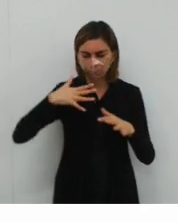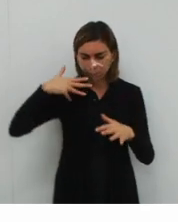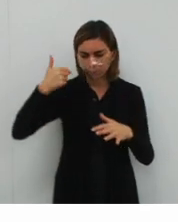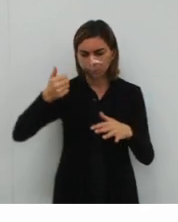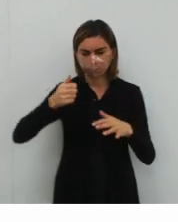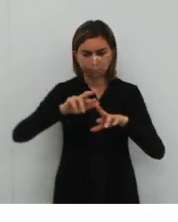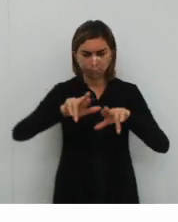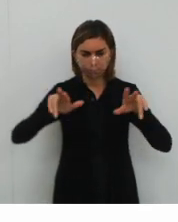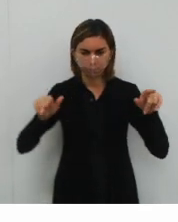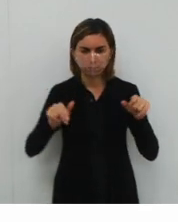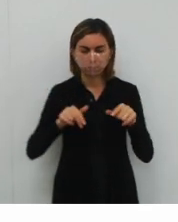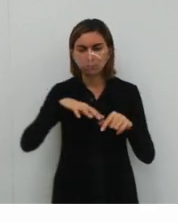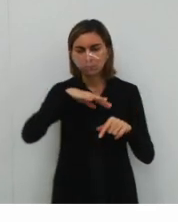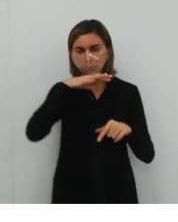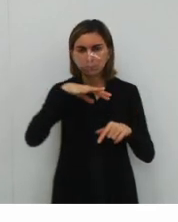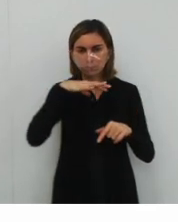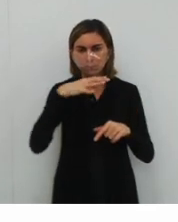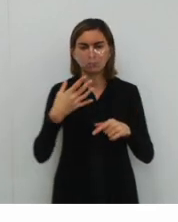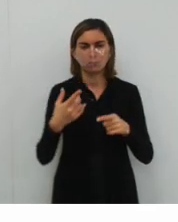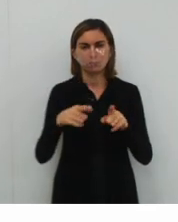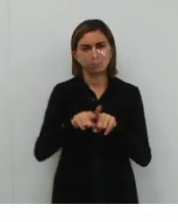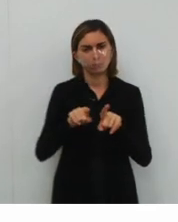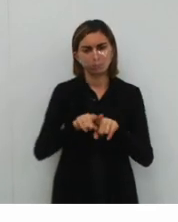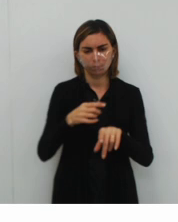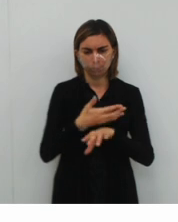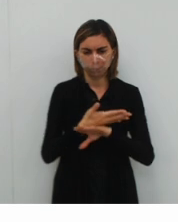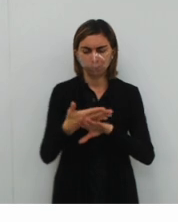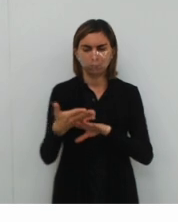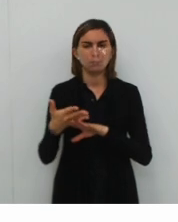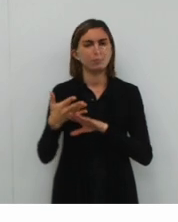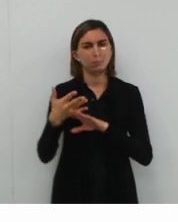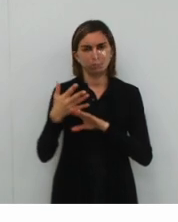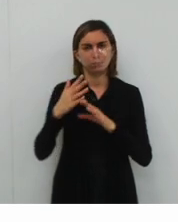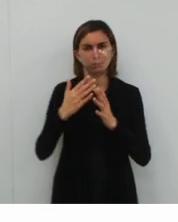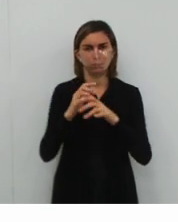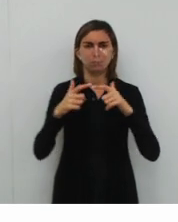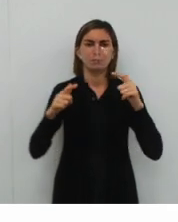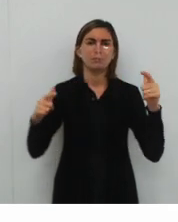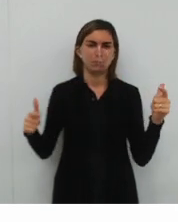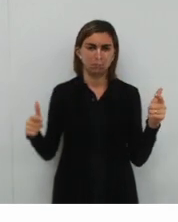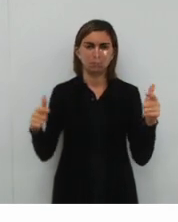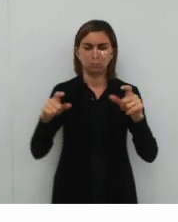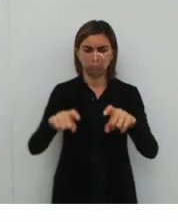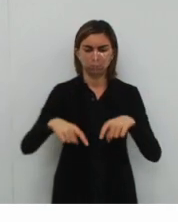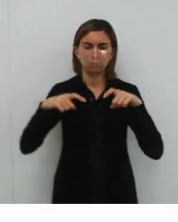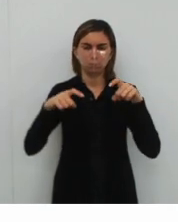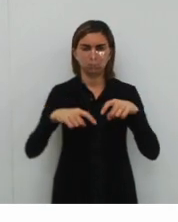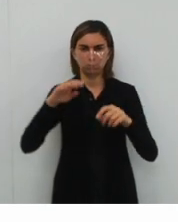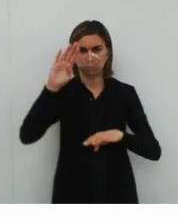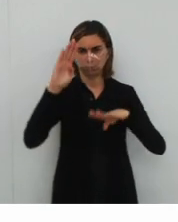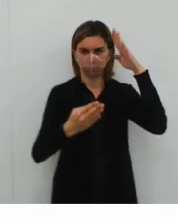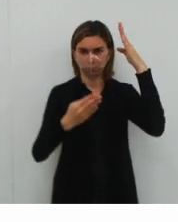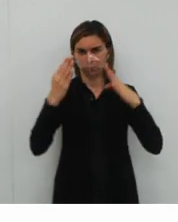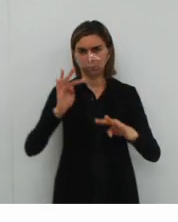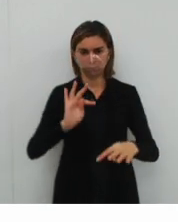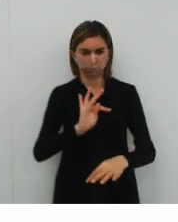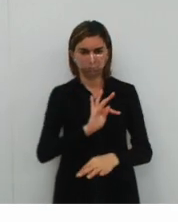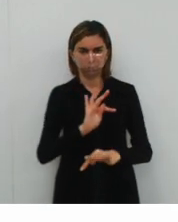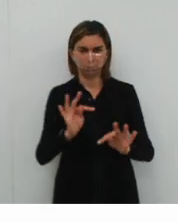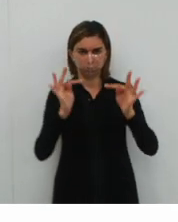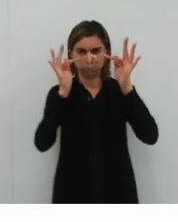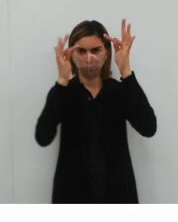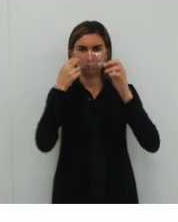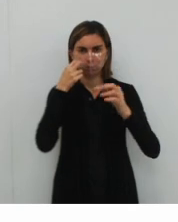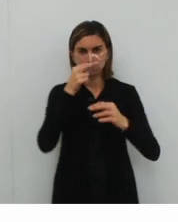de espécies animais e vegetais, visando uma maior produtividade agrícola. Então, a biotecnologia, que nós vimos